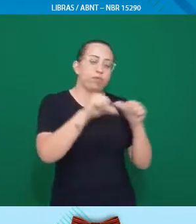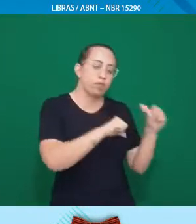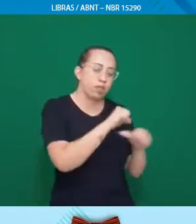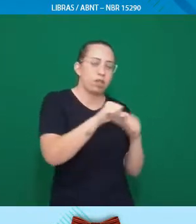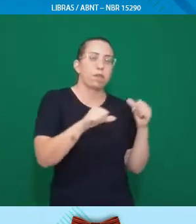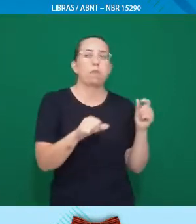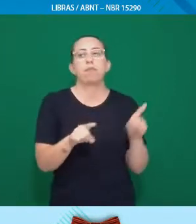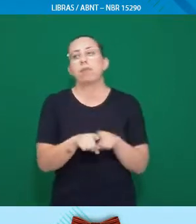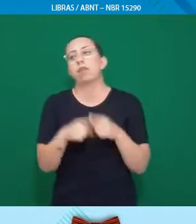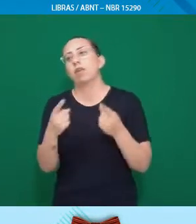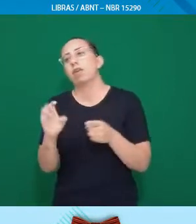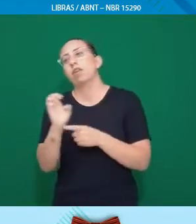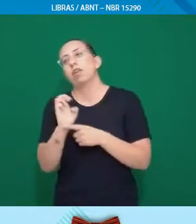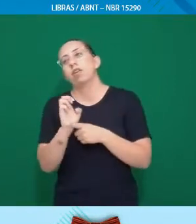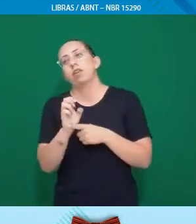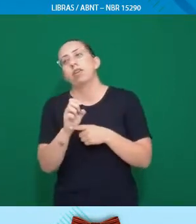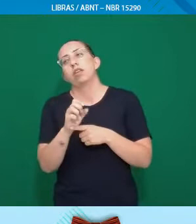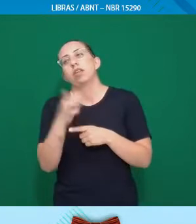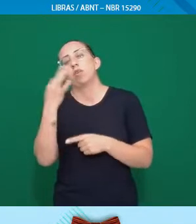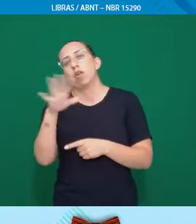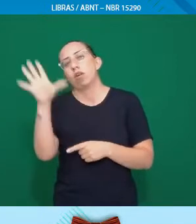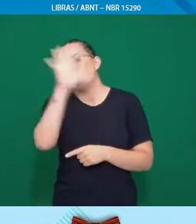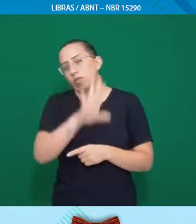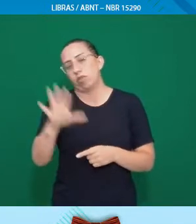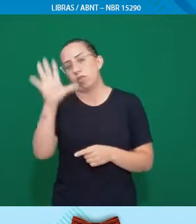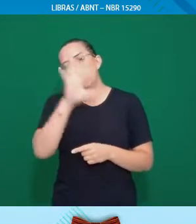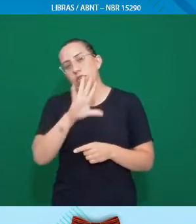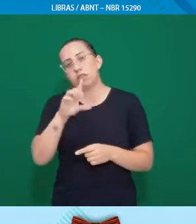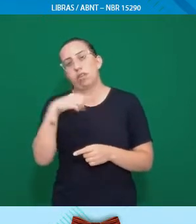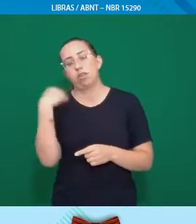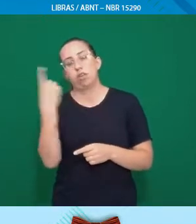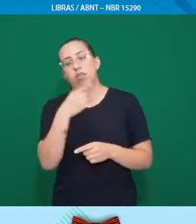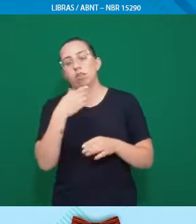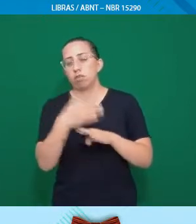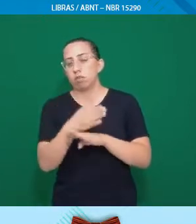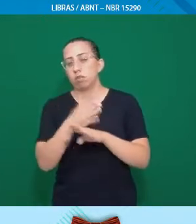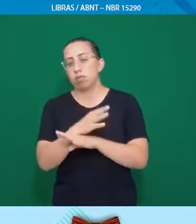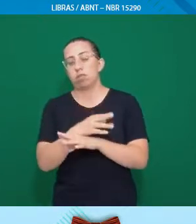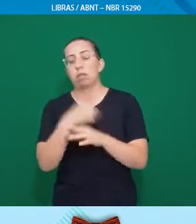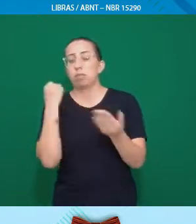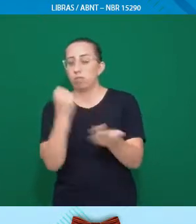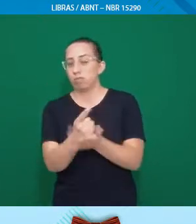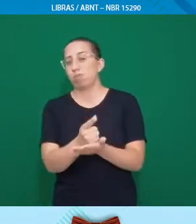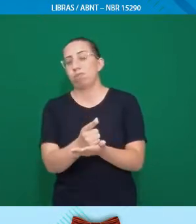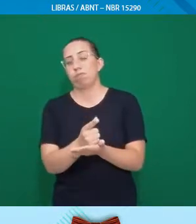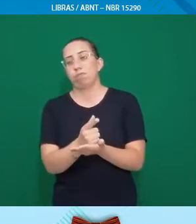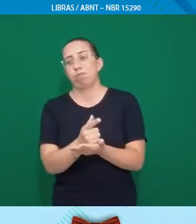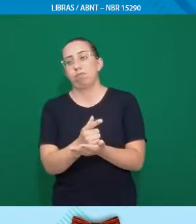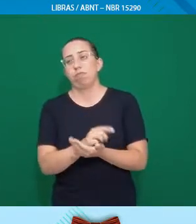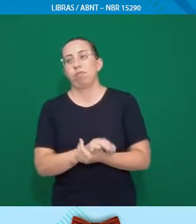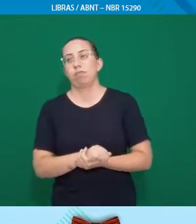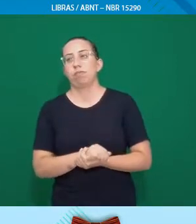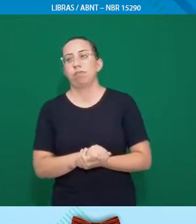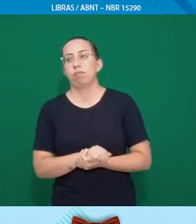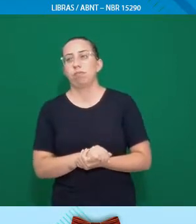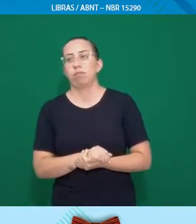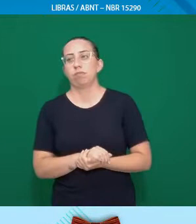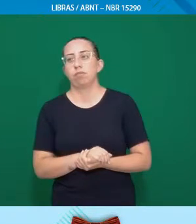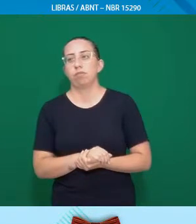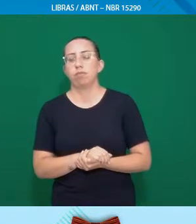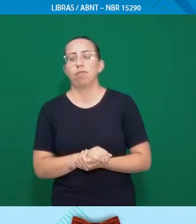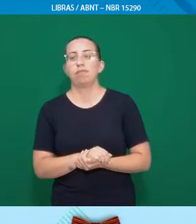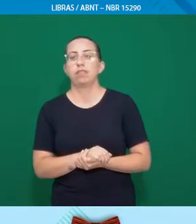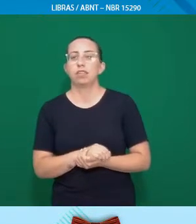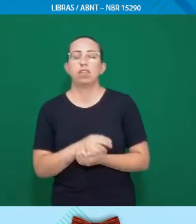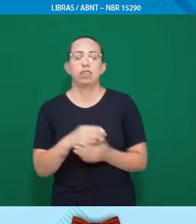mesma forma no Estadual os catarinenses que no Federal aliás os catarinenses que passam e não e aí na na SC a nossa cantor Morrissey